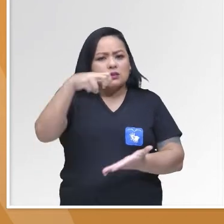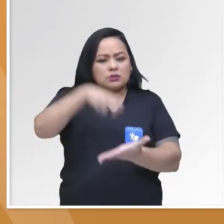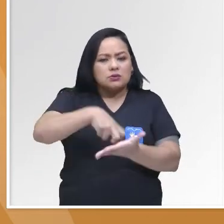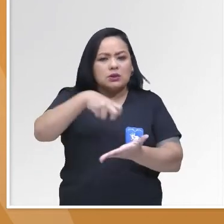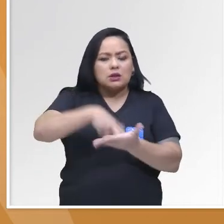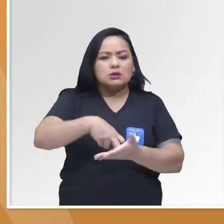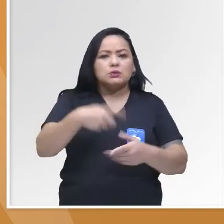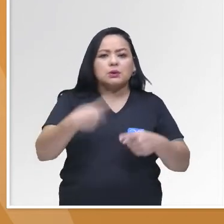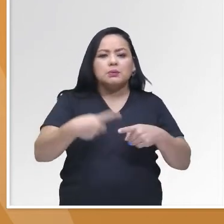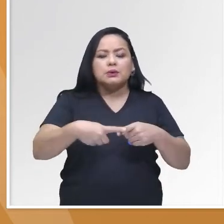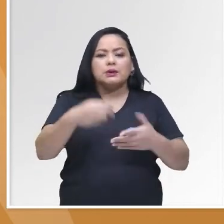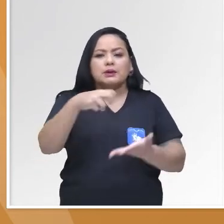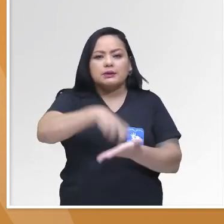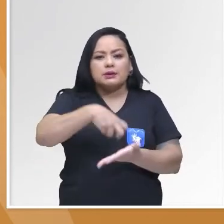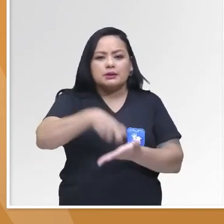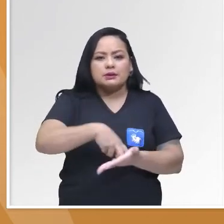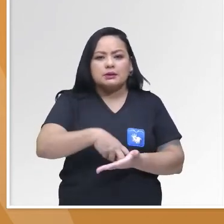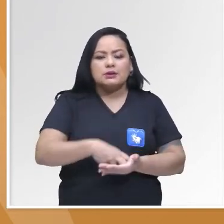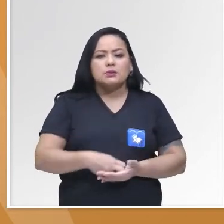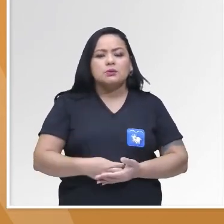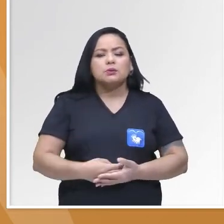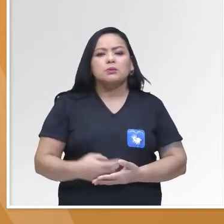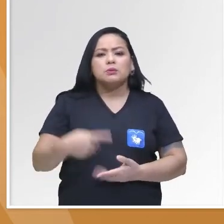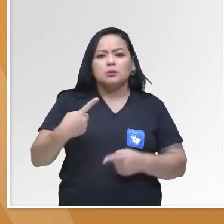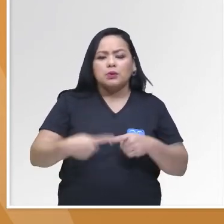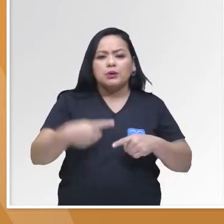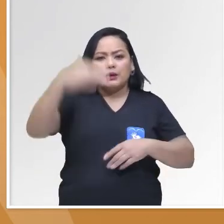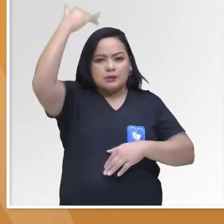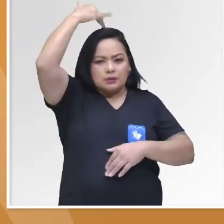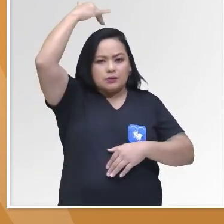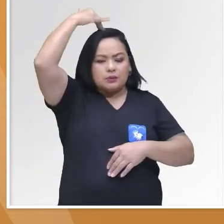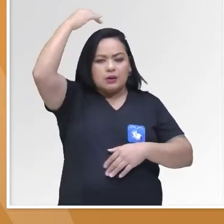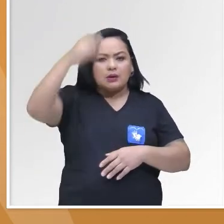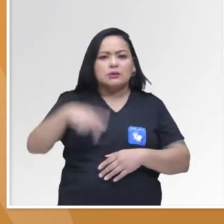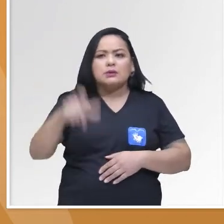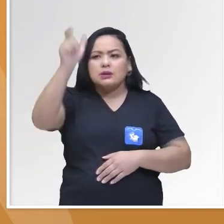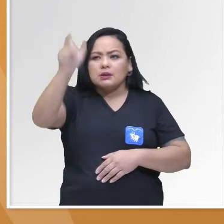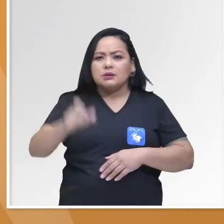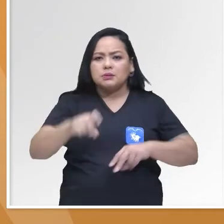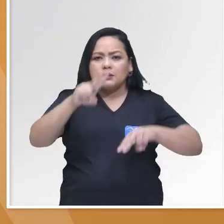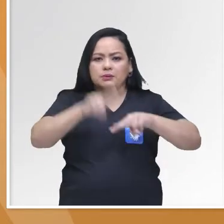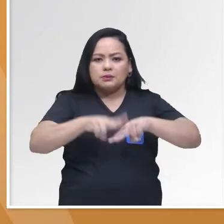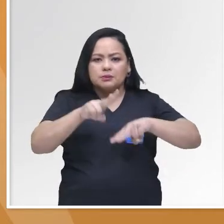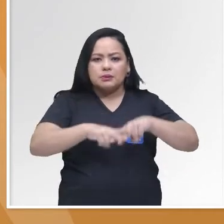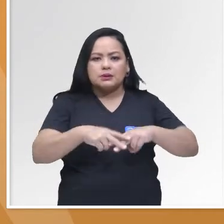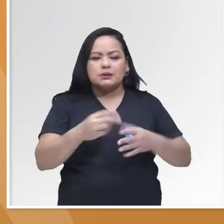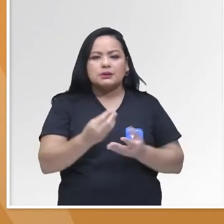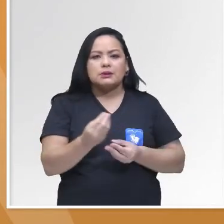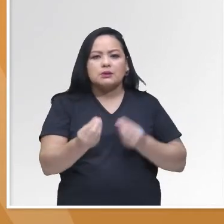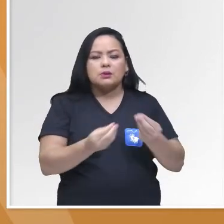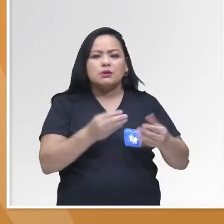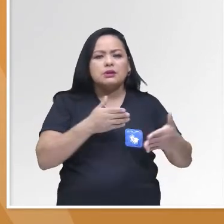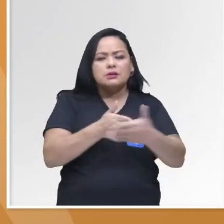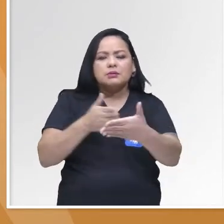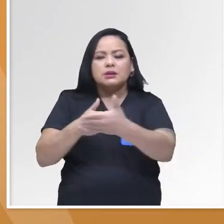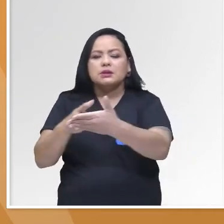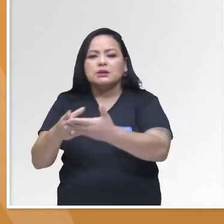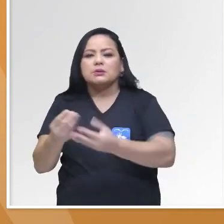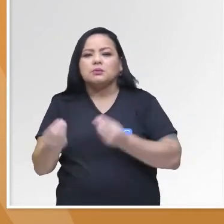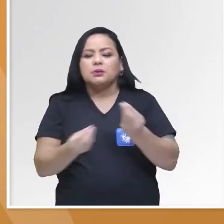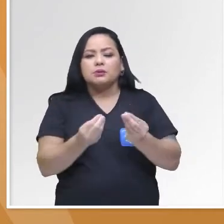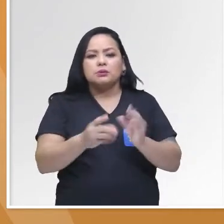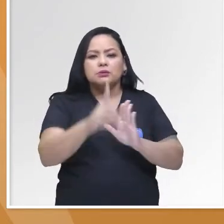dessa pena, na condição de presidiário, eles estarão, digamos, com alguns limites para